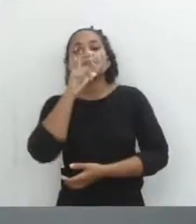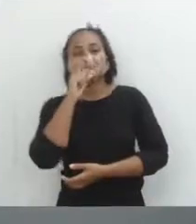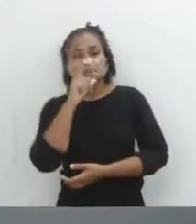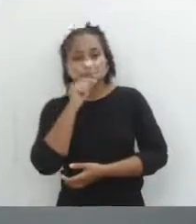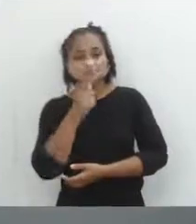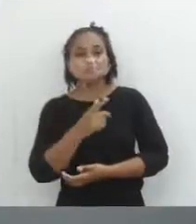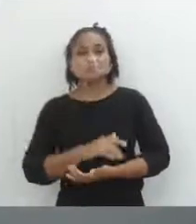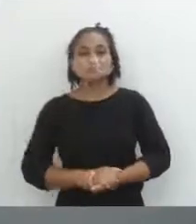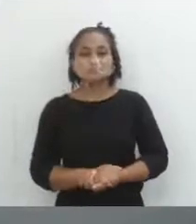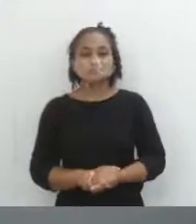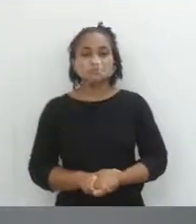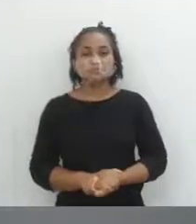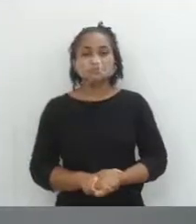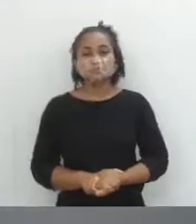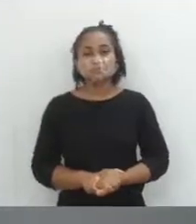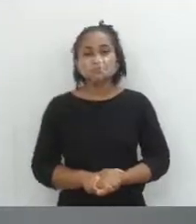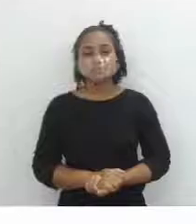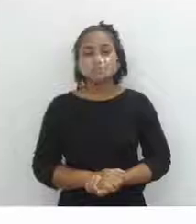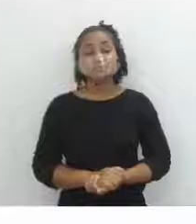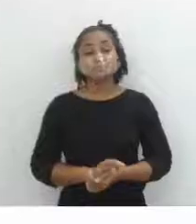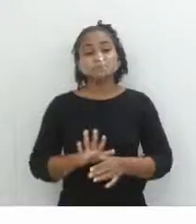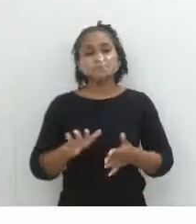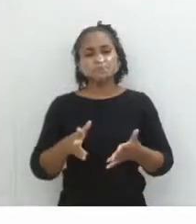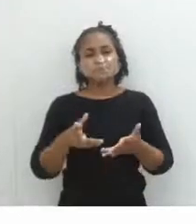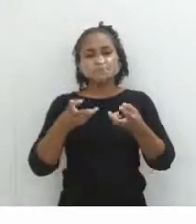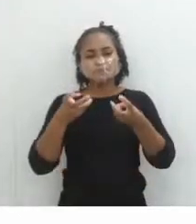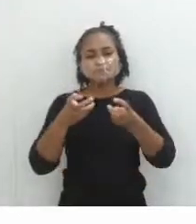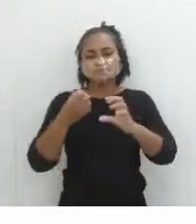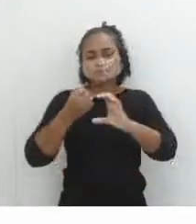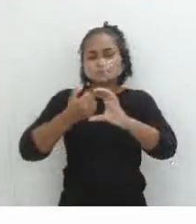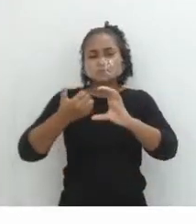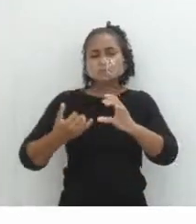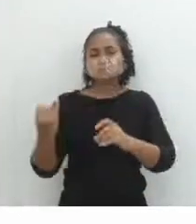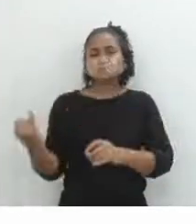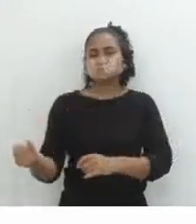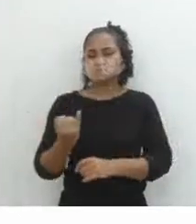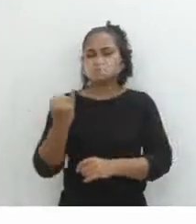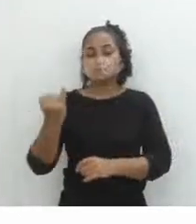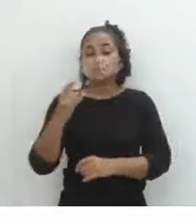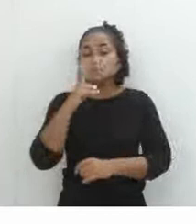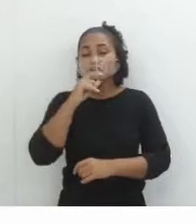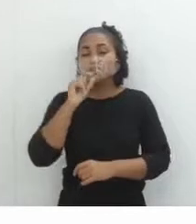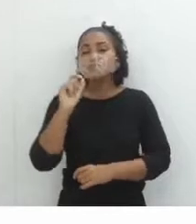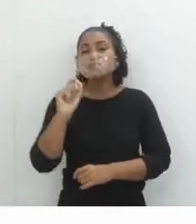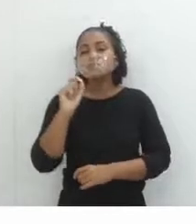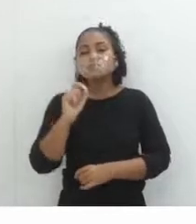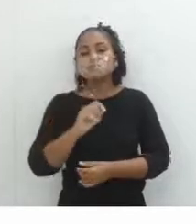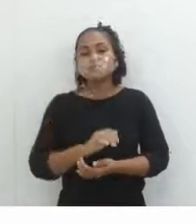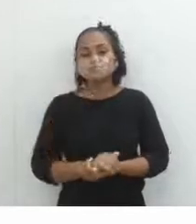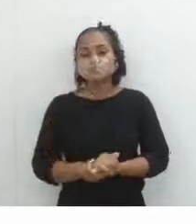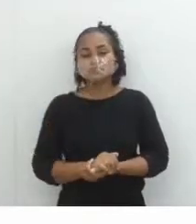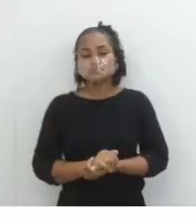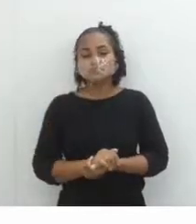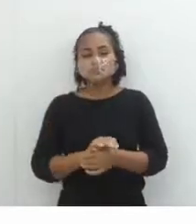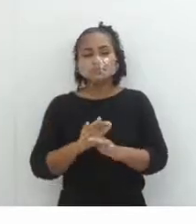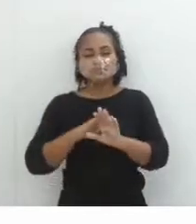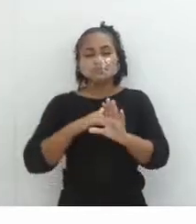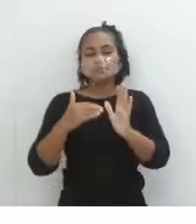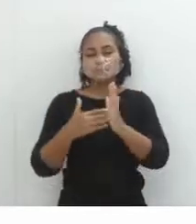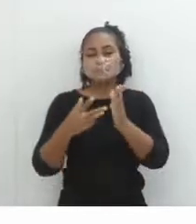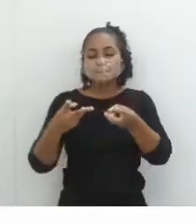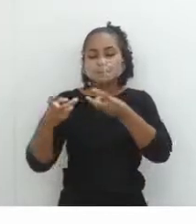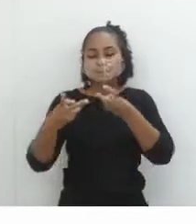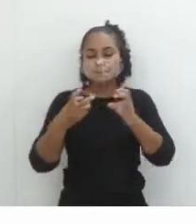molécula da água. A gente também tem uma característica muito importante da água, que dentre das